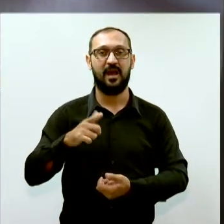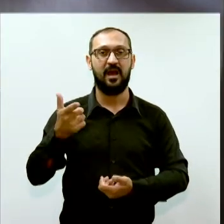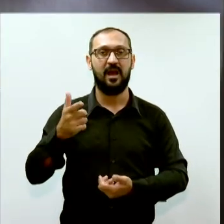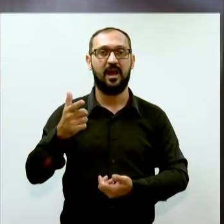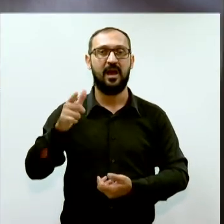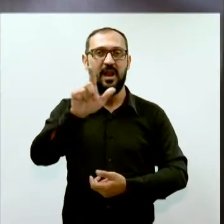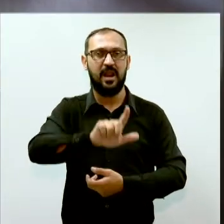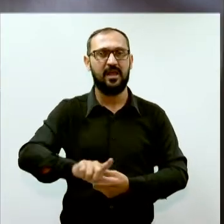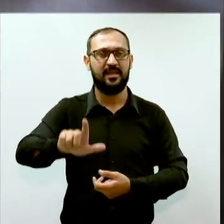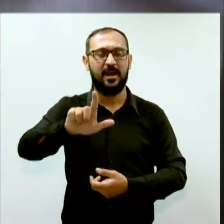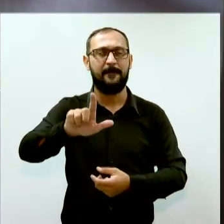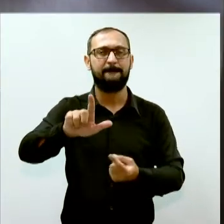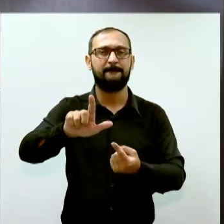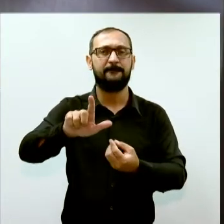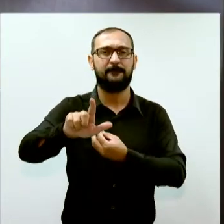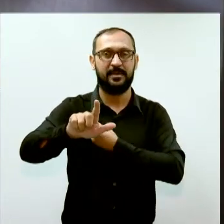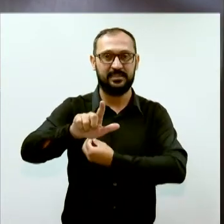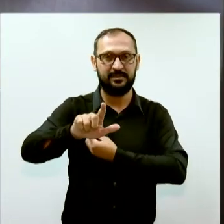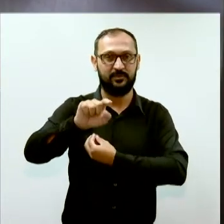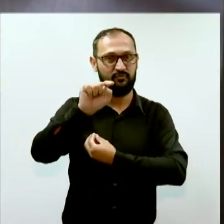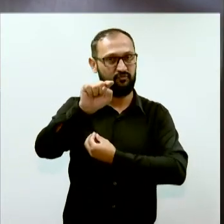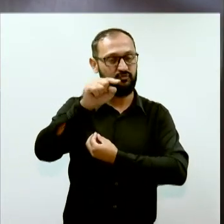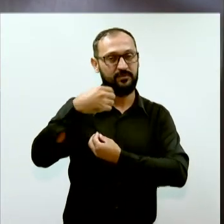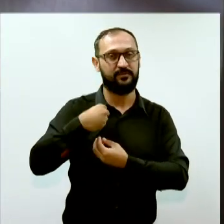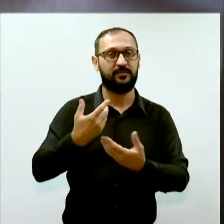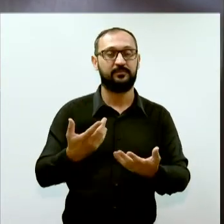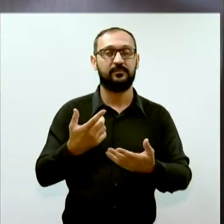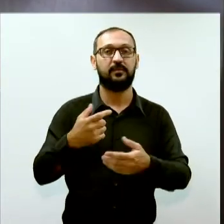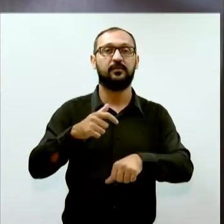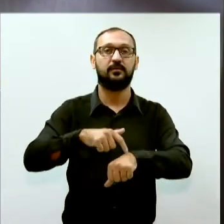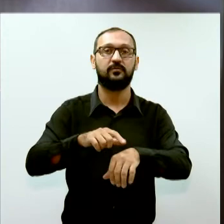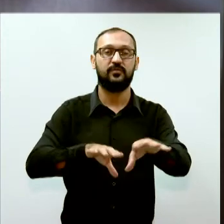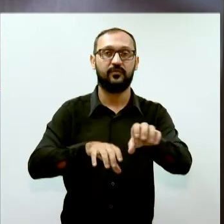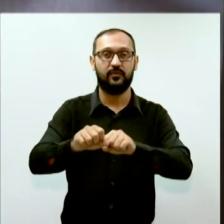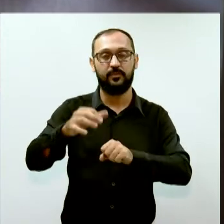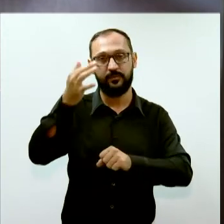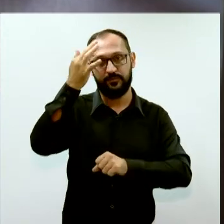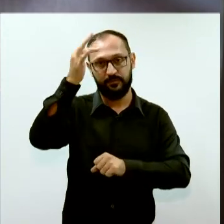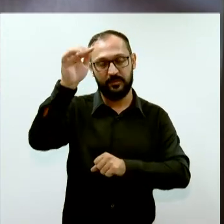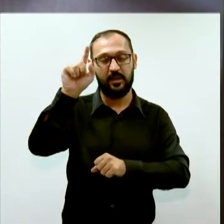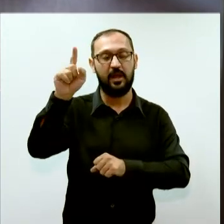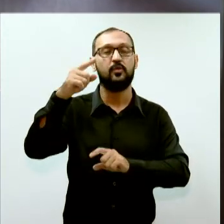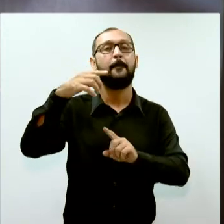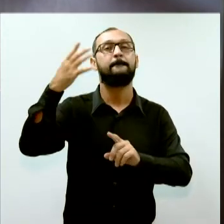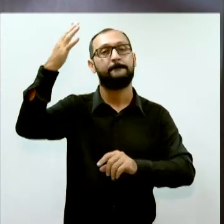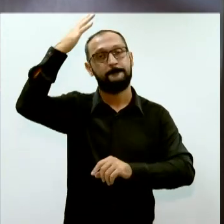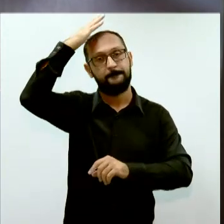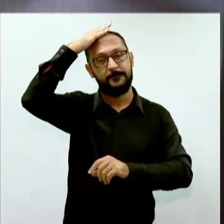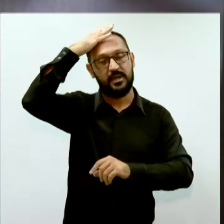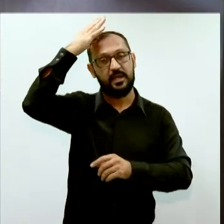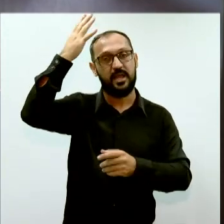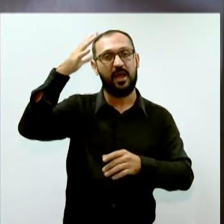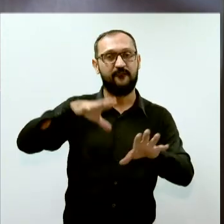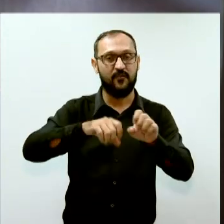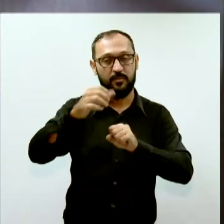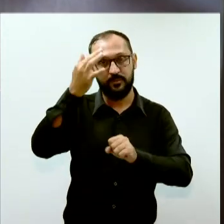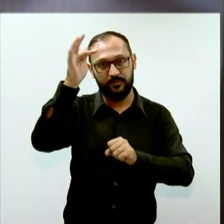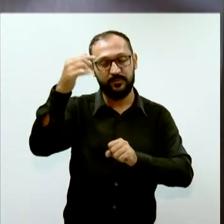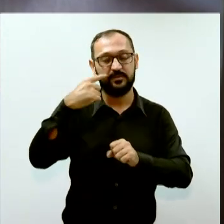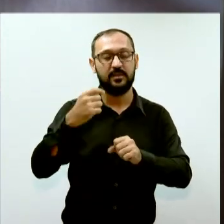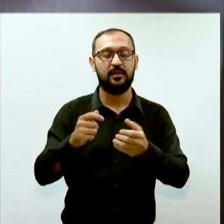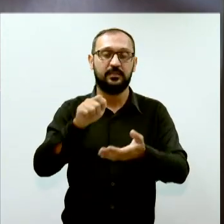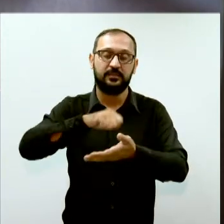A literatura, ela é algo muito presente na sua vida. Quando você terminou filosofia na Universidade Federal do Paraná, você escreveu o